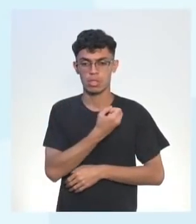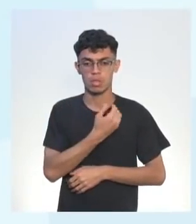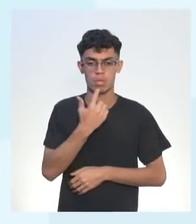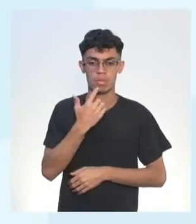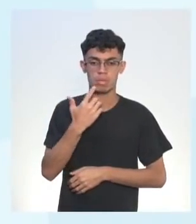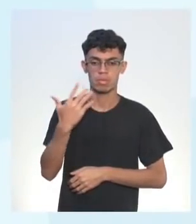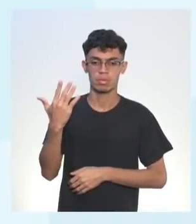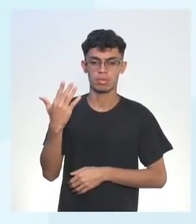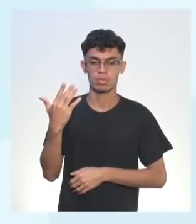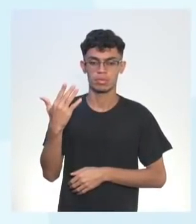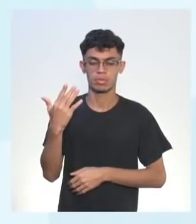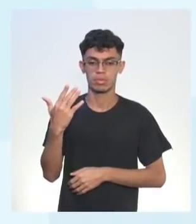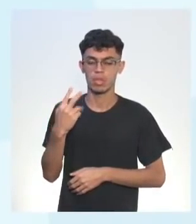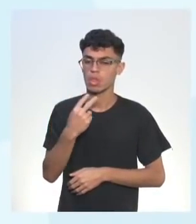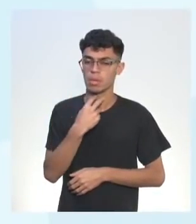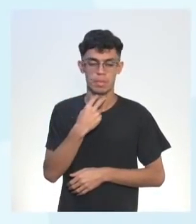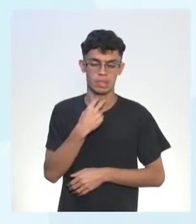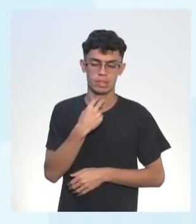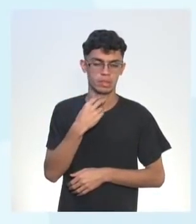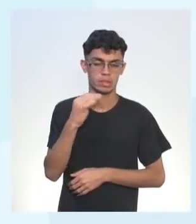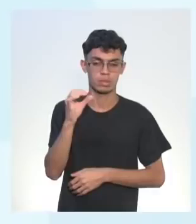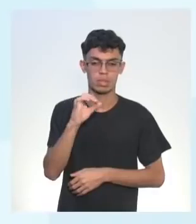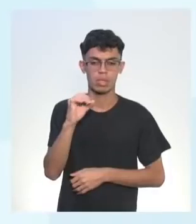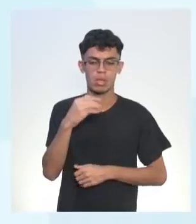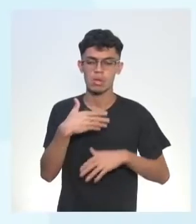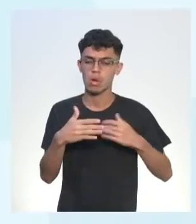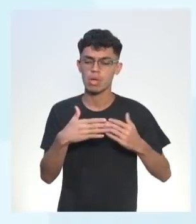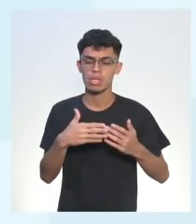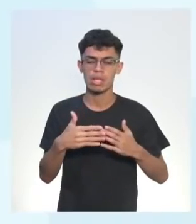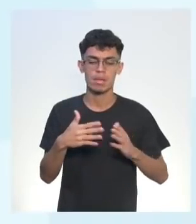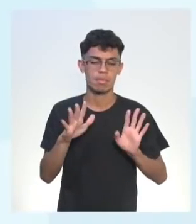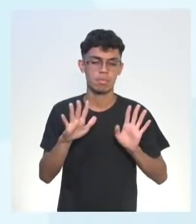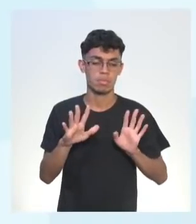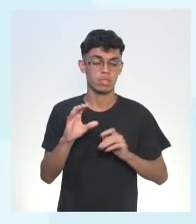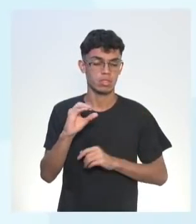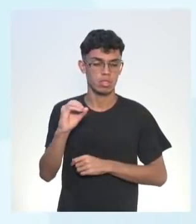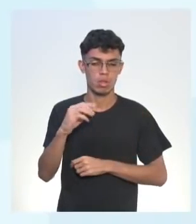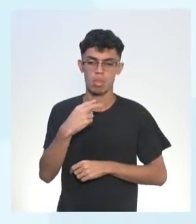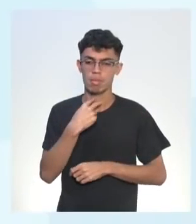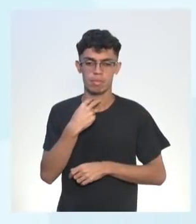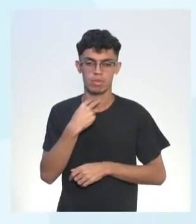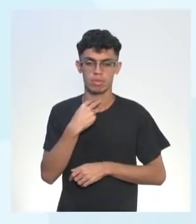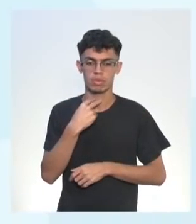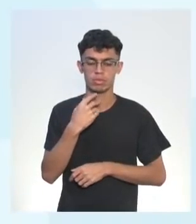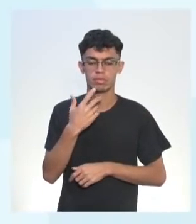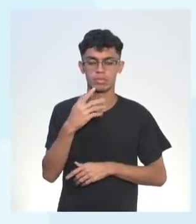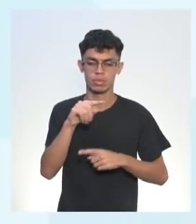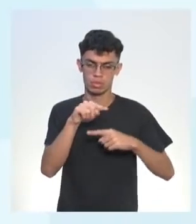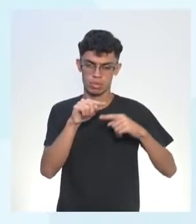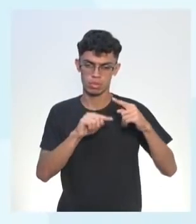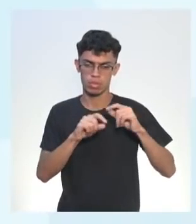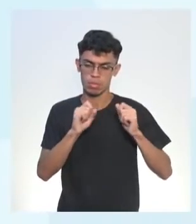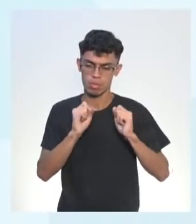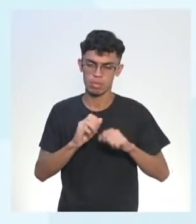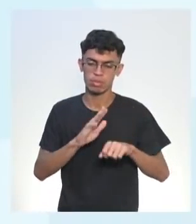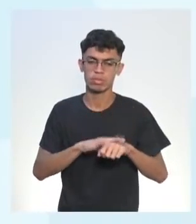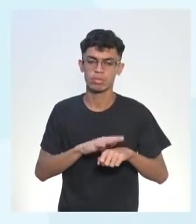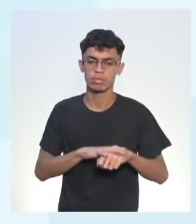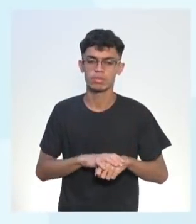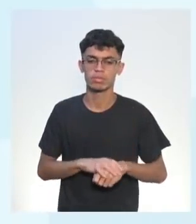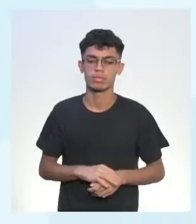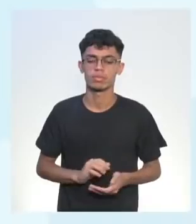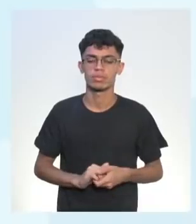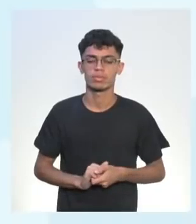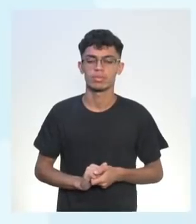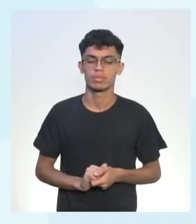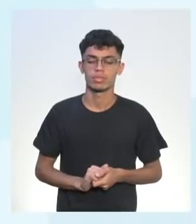coloquei o 3, ele não pode ser 0, pode ser qualquer número, só não pode ser 0. Pode ser fração, Pro? Pode, não tem problema ser fração. Então,